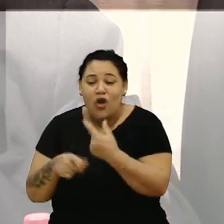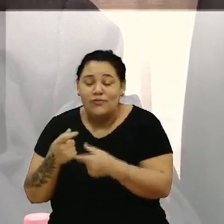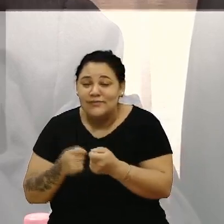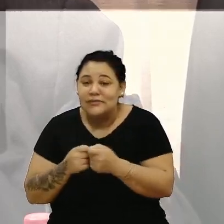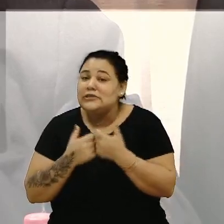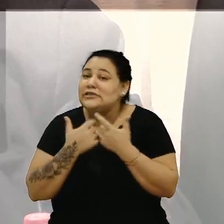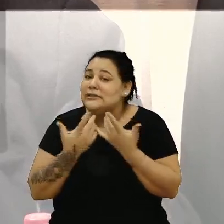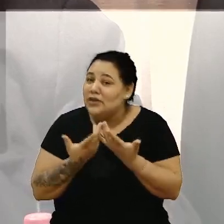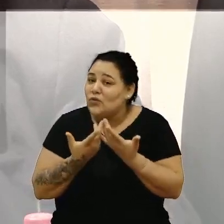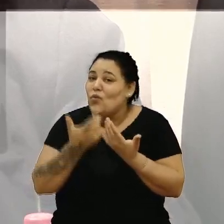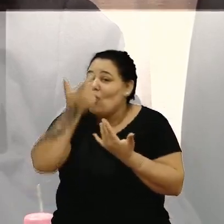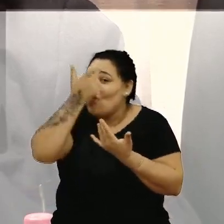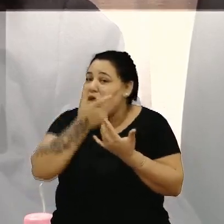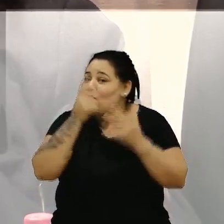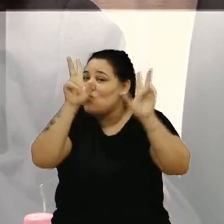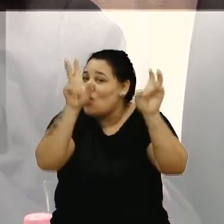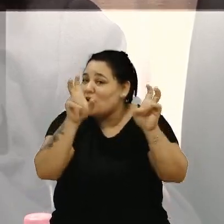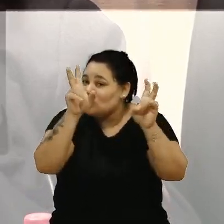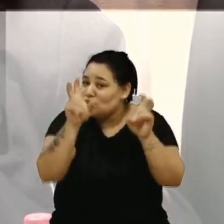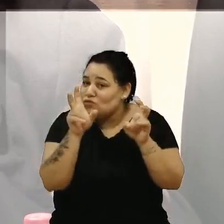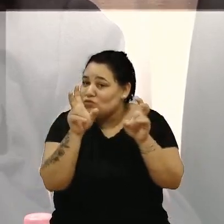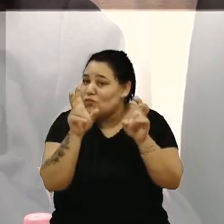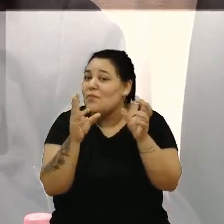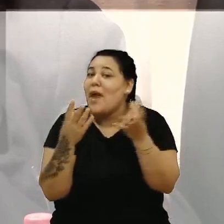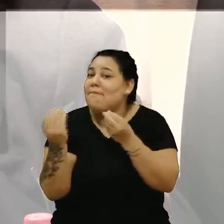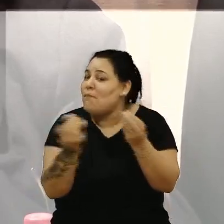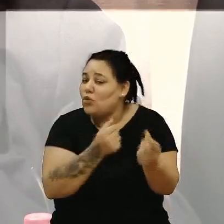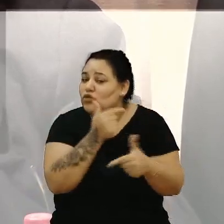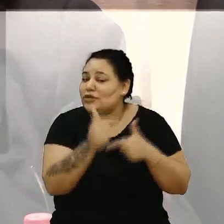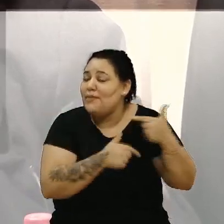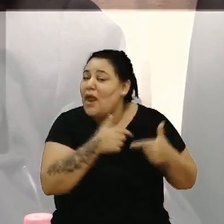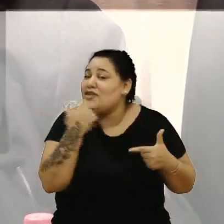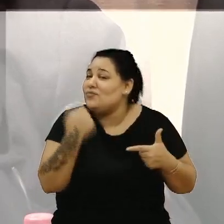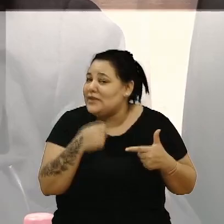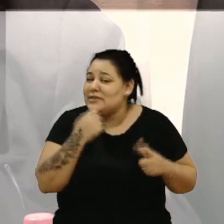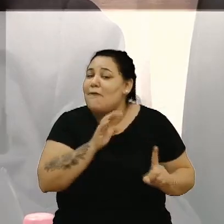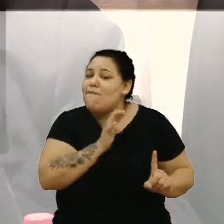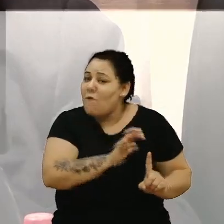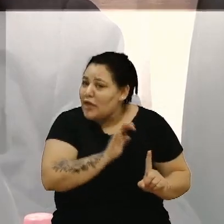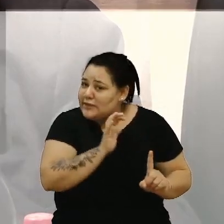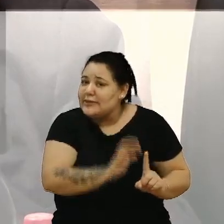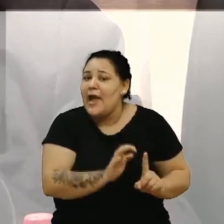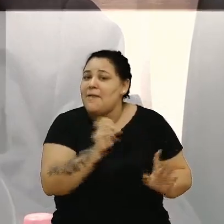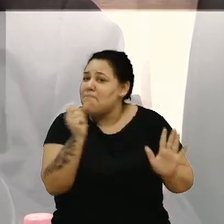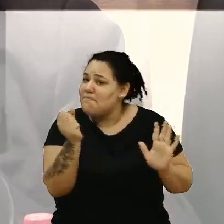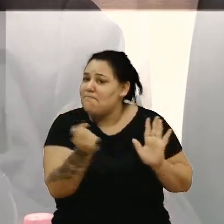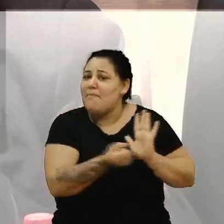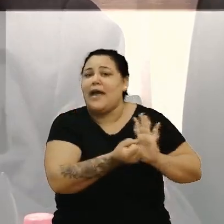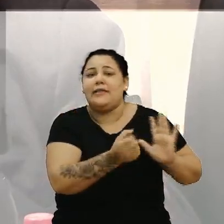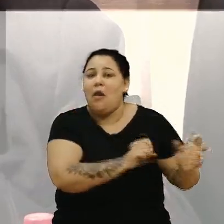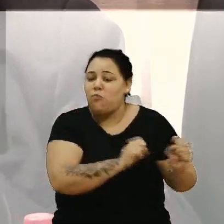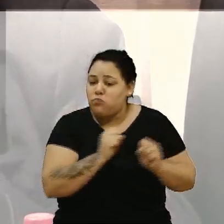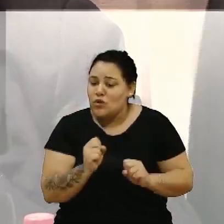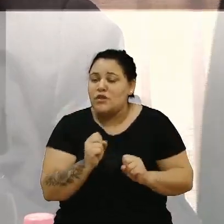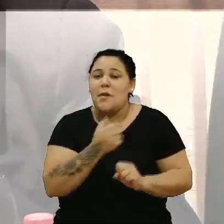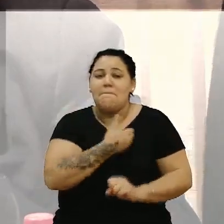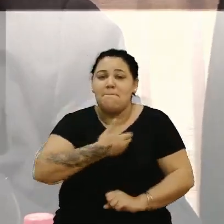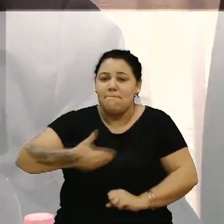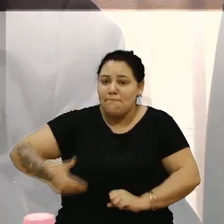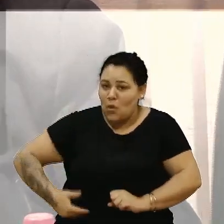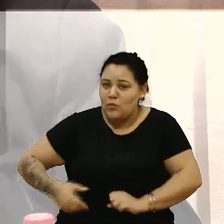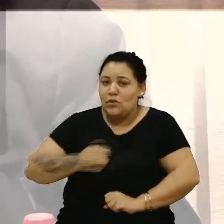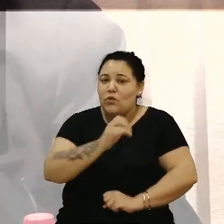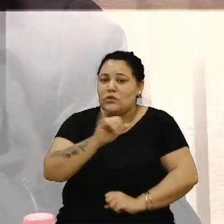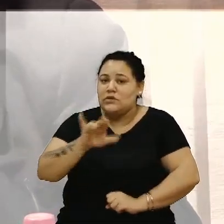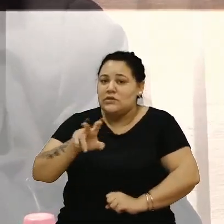muitas legislaturas, e nós precisamos mobilizar o poder público, a iniciativa privada, a sociedade civil, para aquilo que é de competência de cada